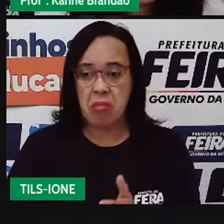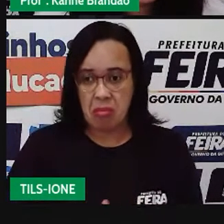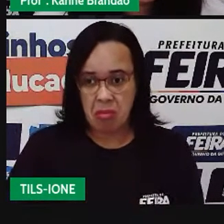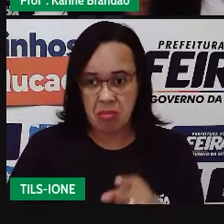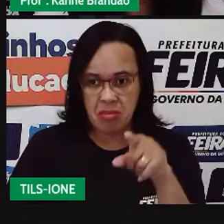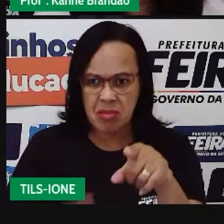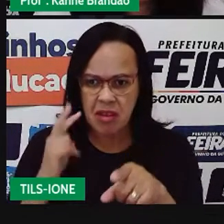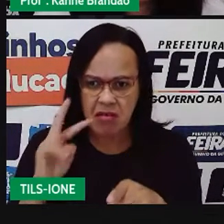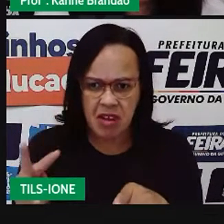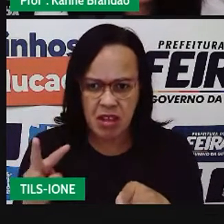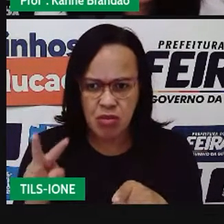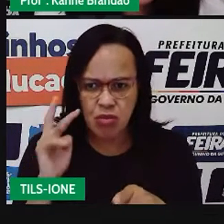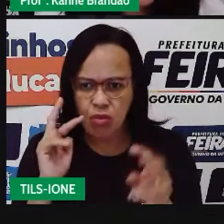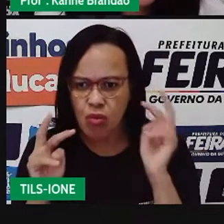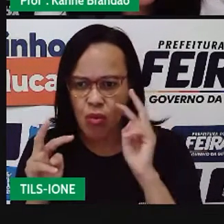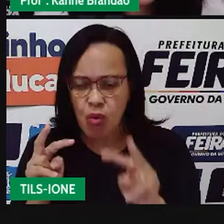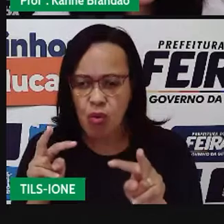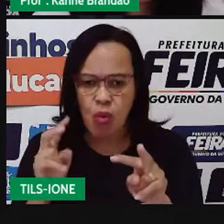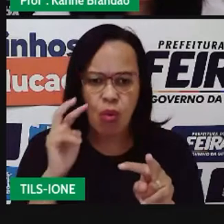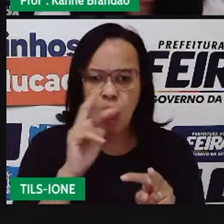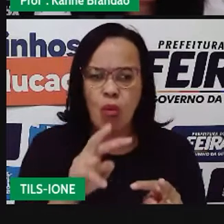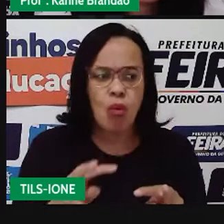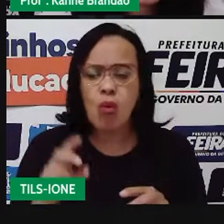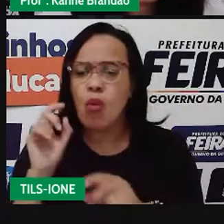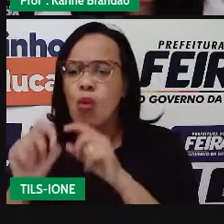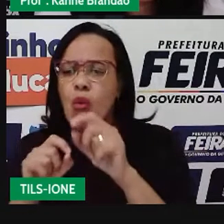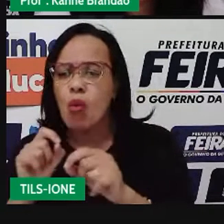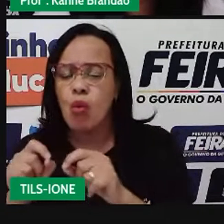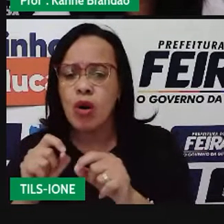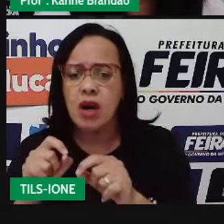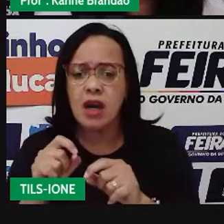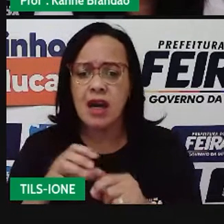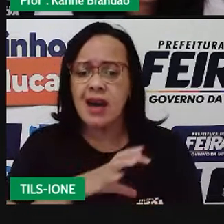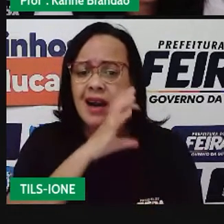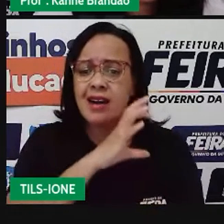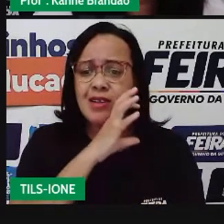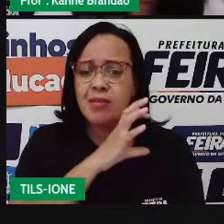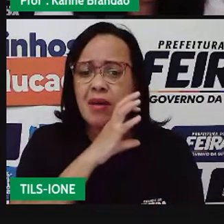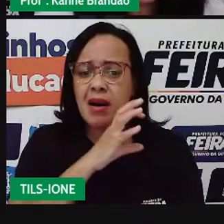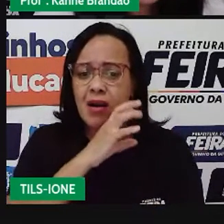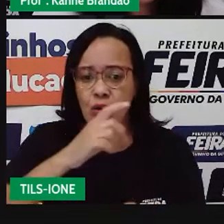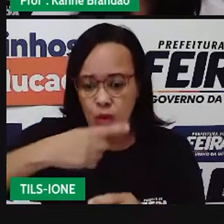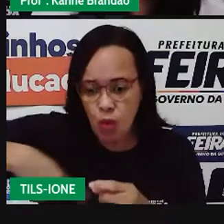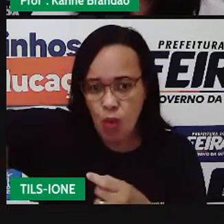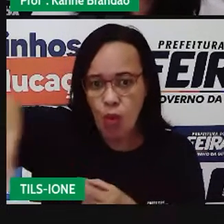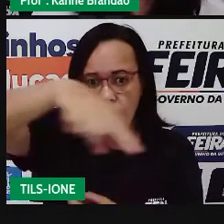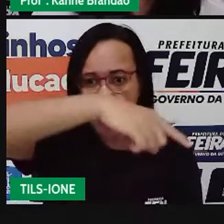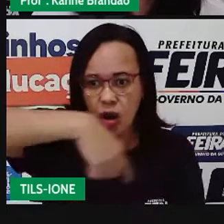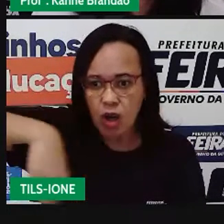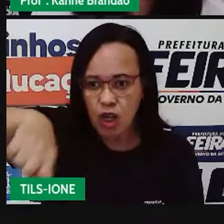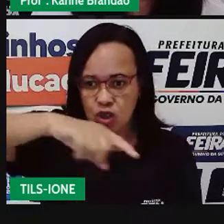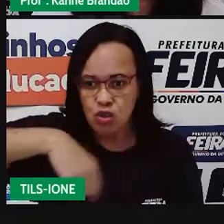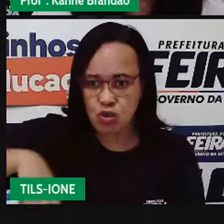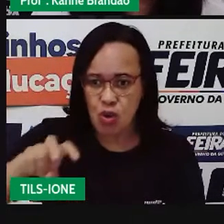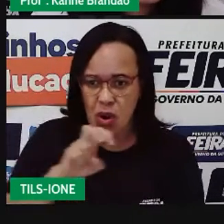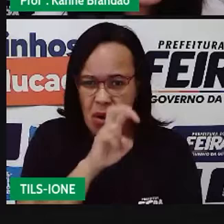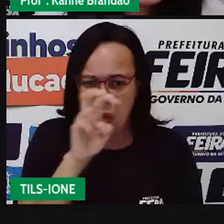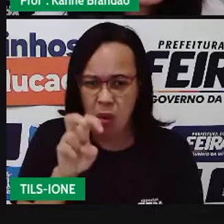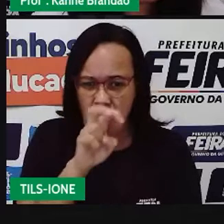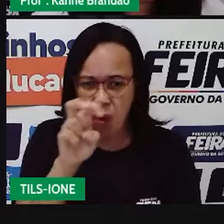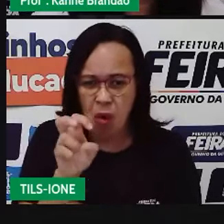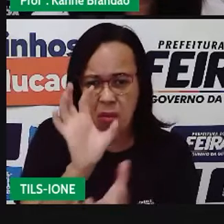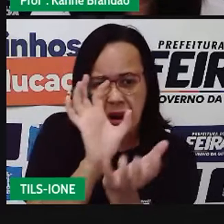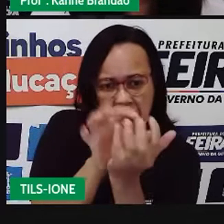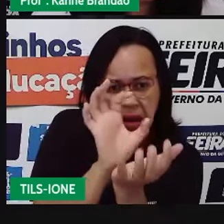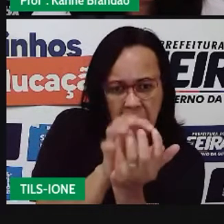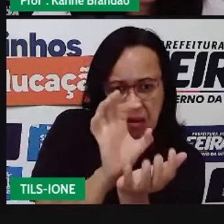redor dele tem uma jiboia, tem um jacaré, tem uma onça, então, indivíduos